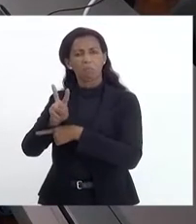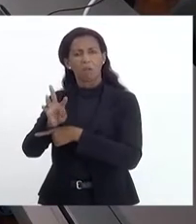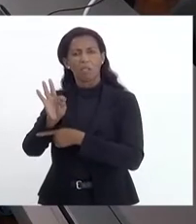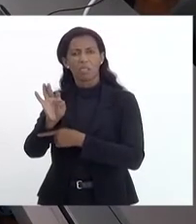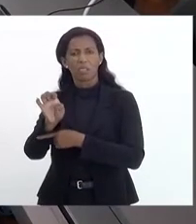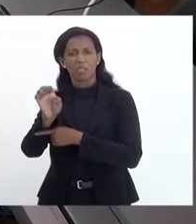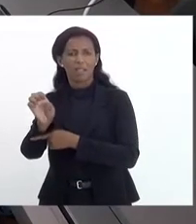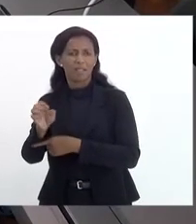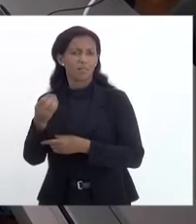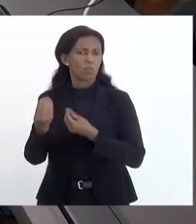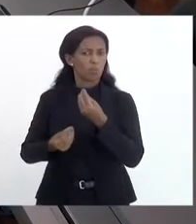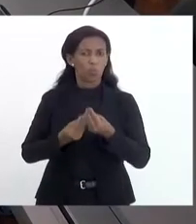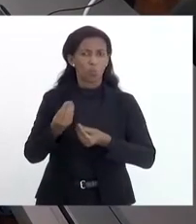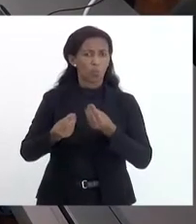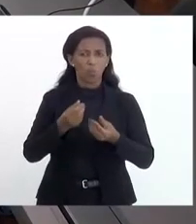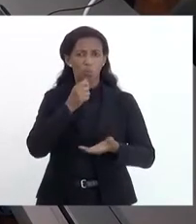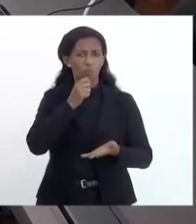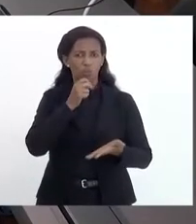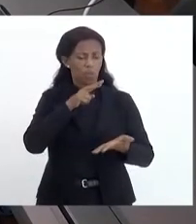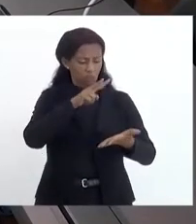ajudar. Não tem como, estou olhando aqui.